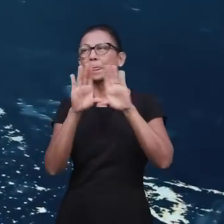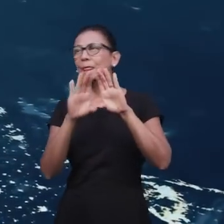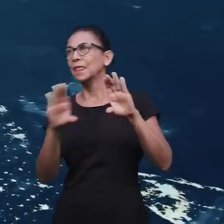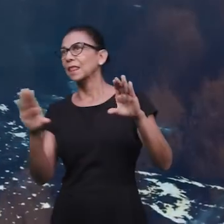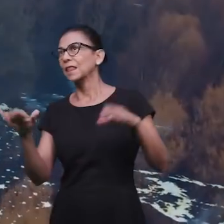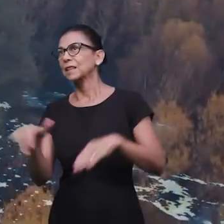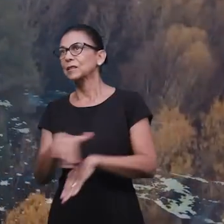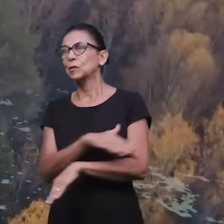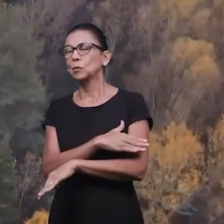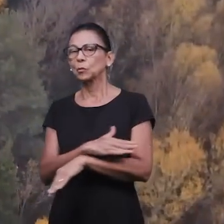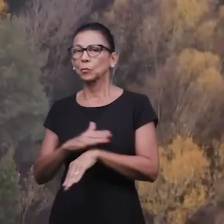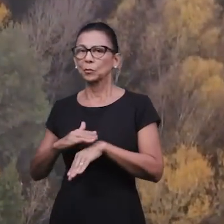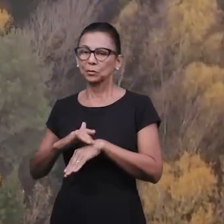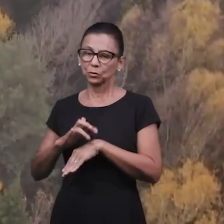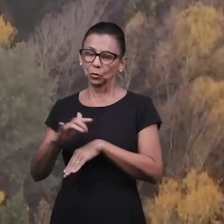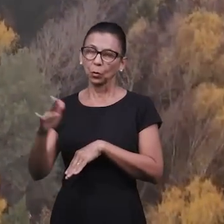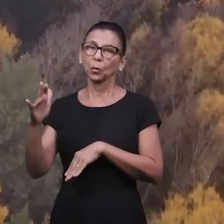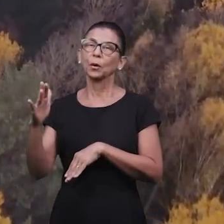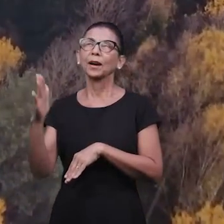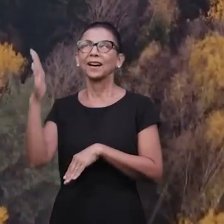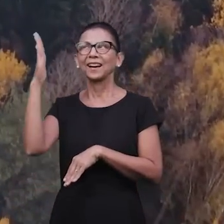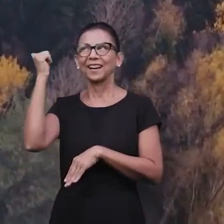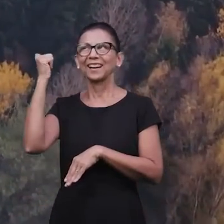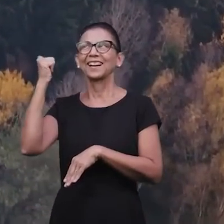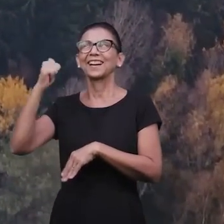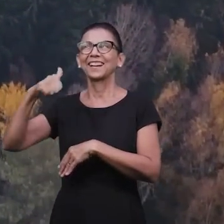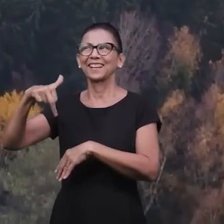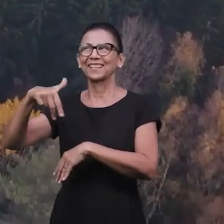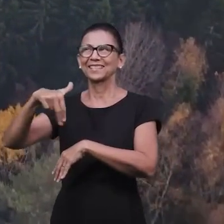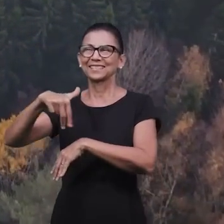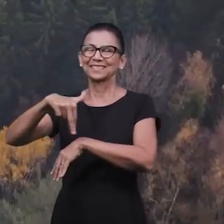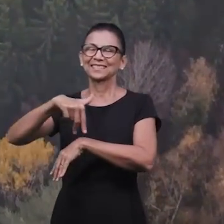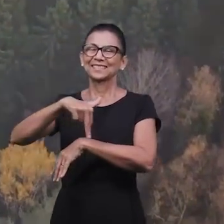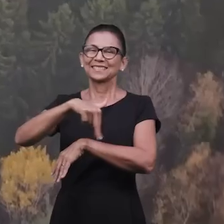Reis. Nas ruas de ouro sei que